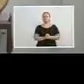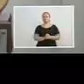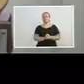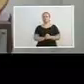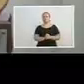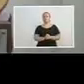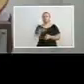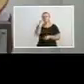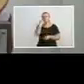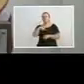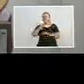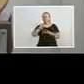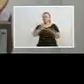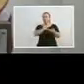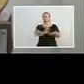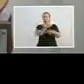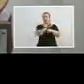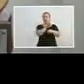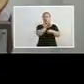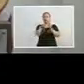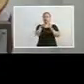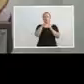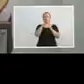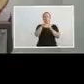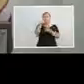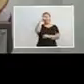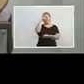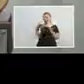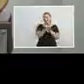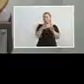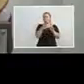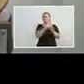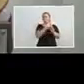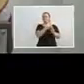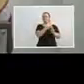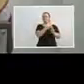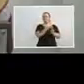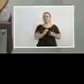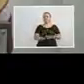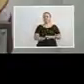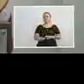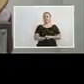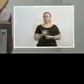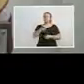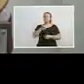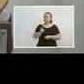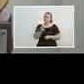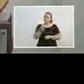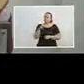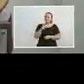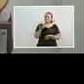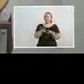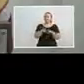para os nossos hospitais que atendem o Sistema Único de Saúde. Aproveito nesse minuto que me resta também